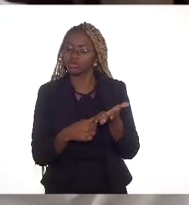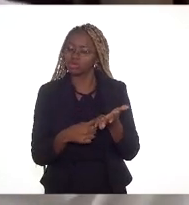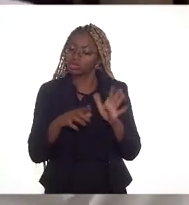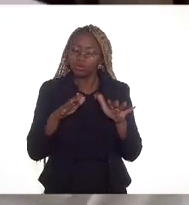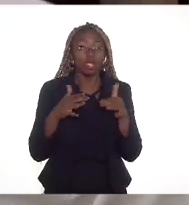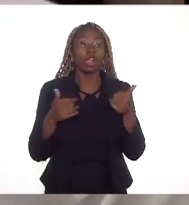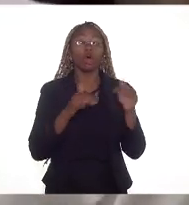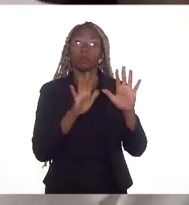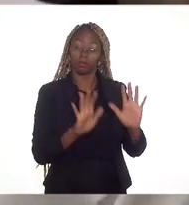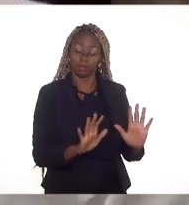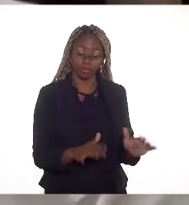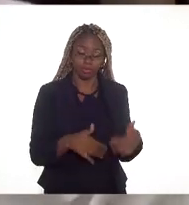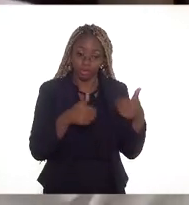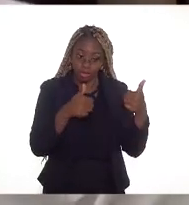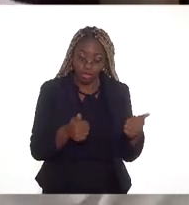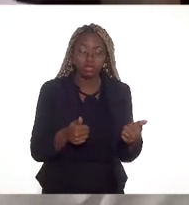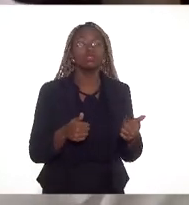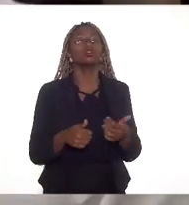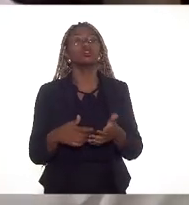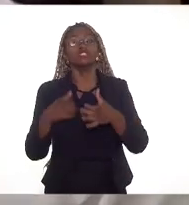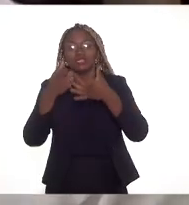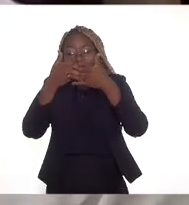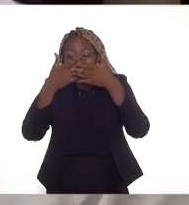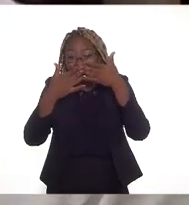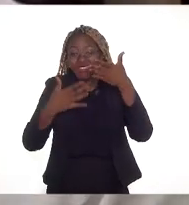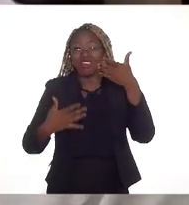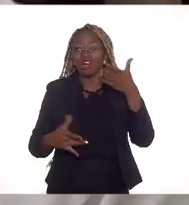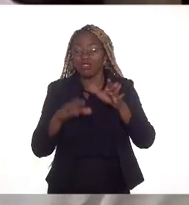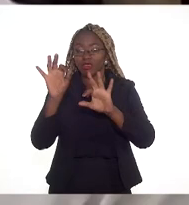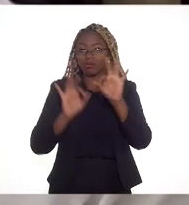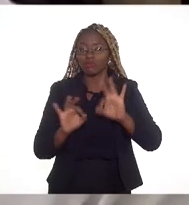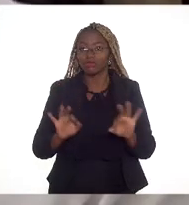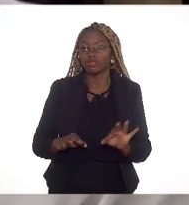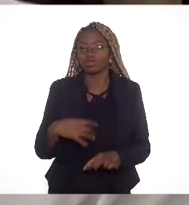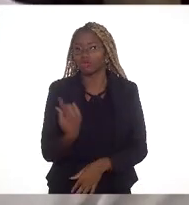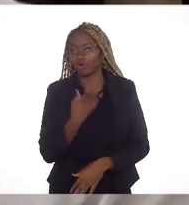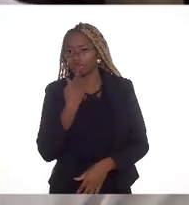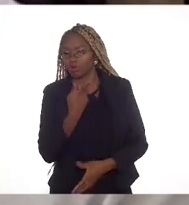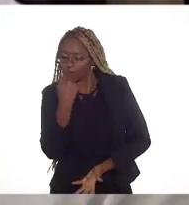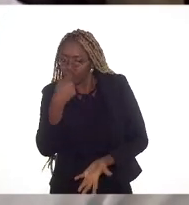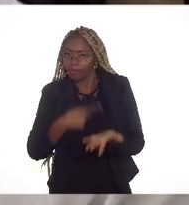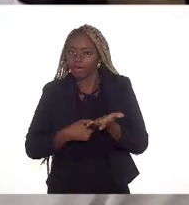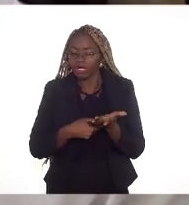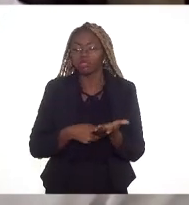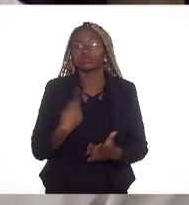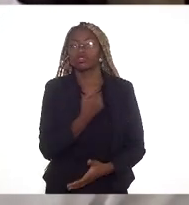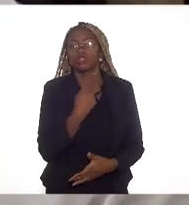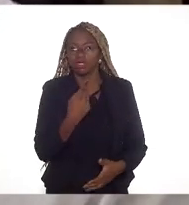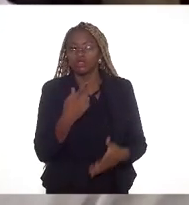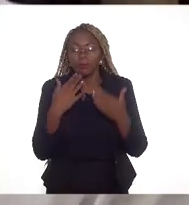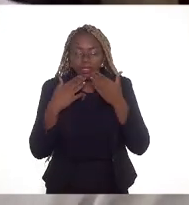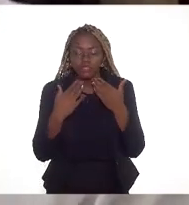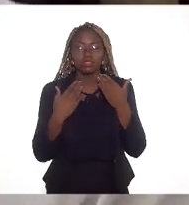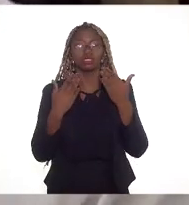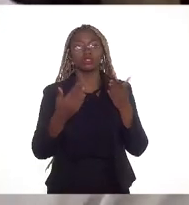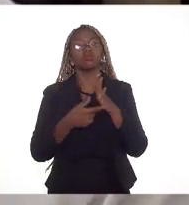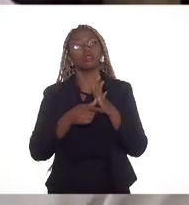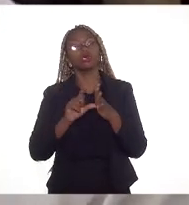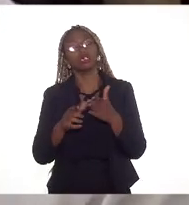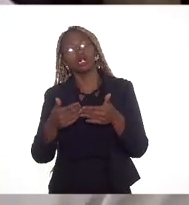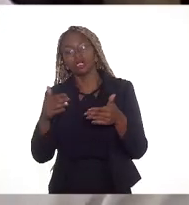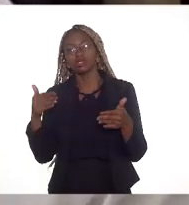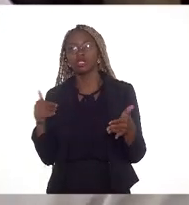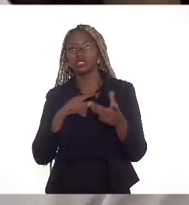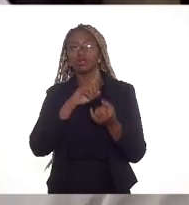do detalhamento deste projeto que nós estamos chamando de pacto, que eu já apresentei anteriormente nas